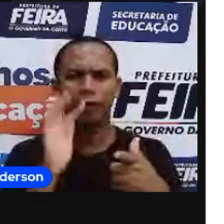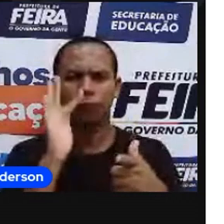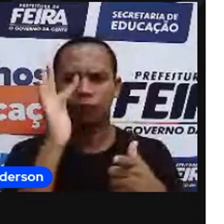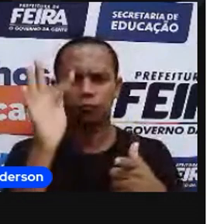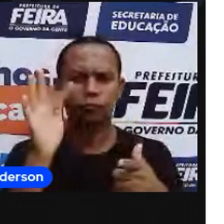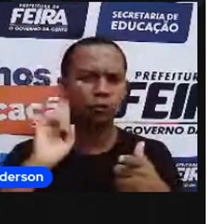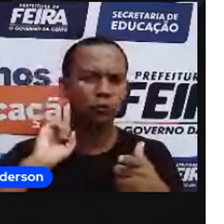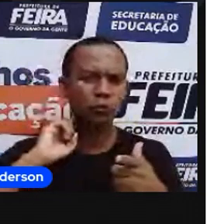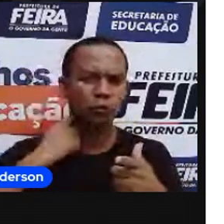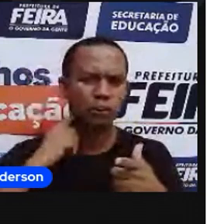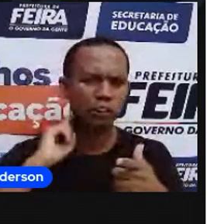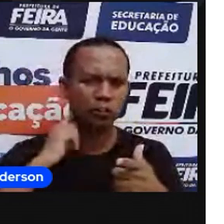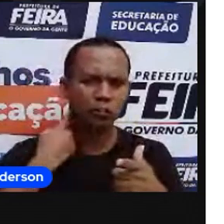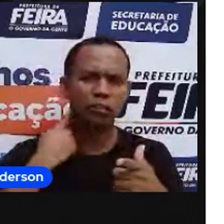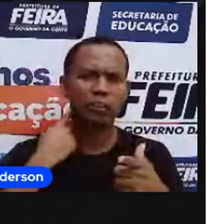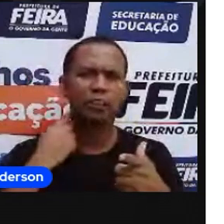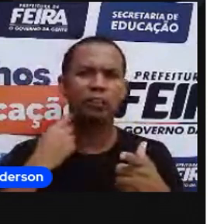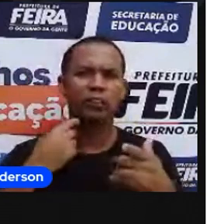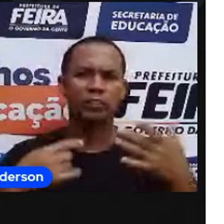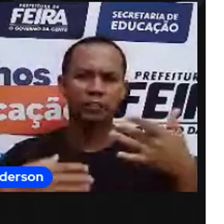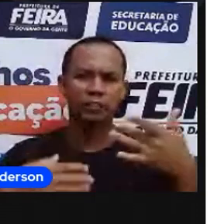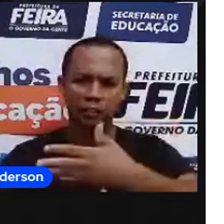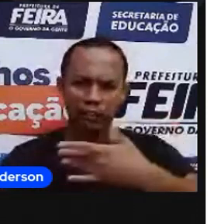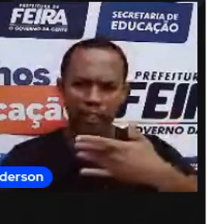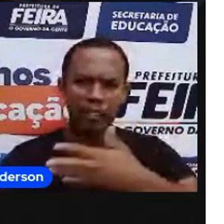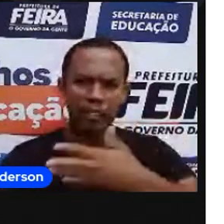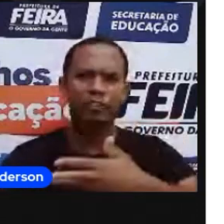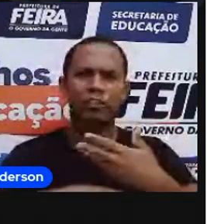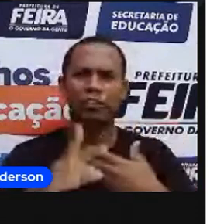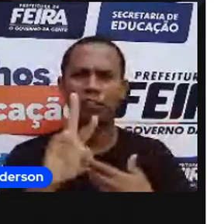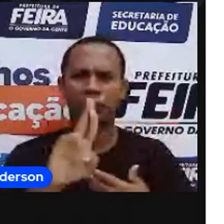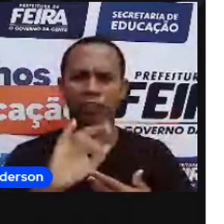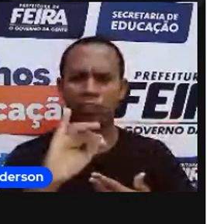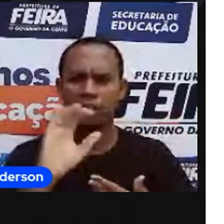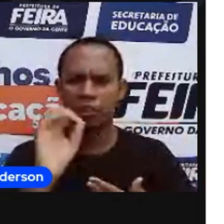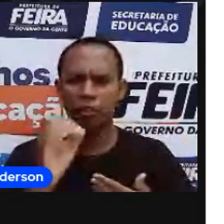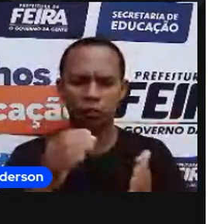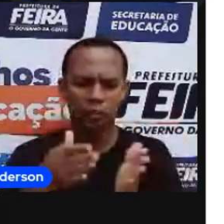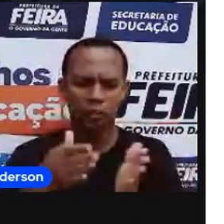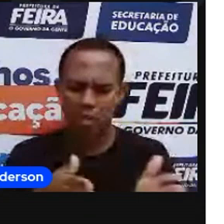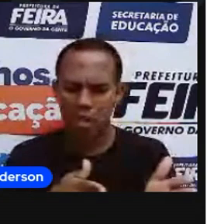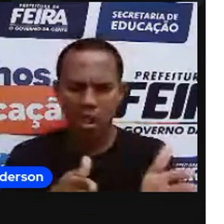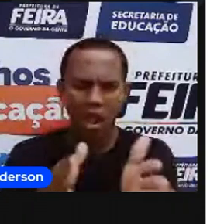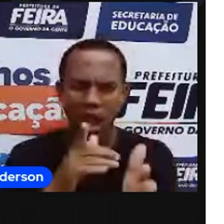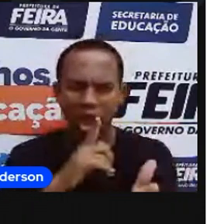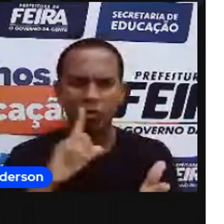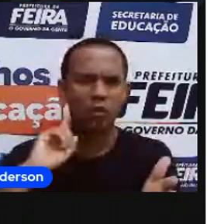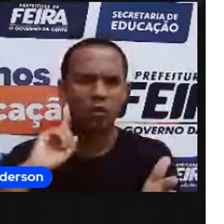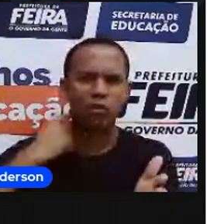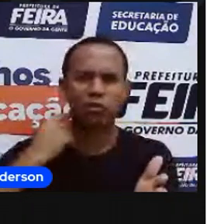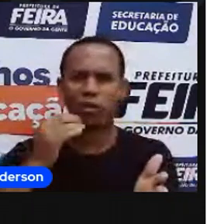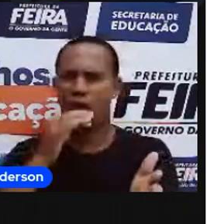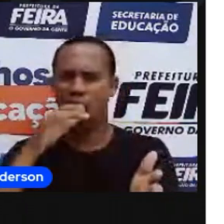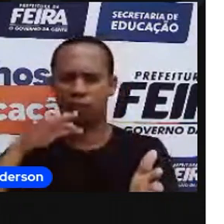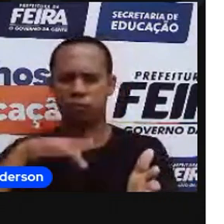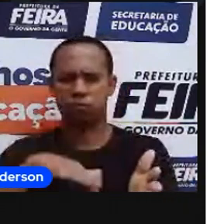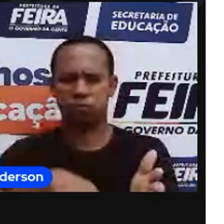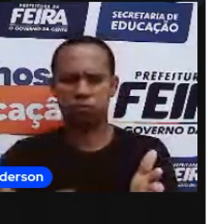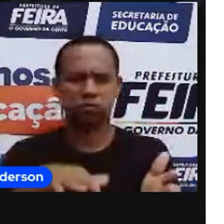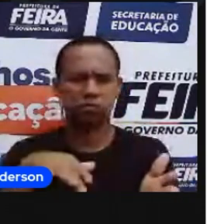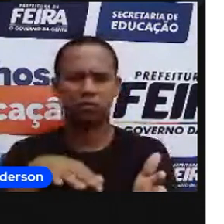Nas grandes cidades, os rios e córregos estão sendo poluídos pelo esgoto das casas e pelo lixo